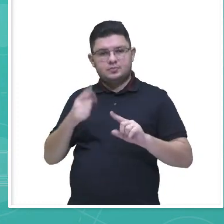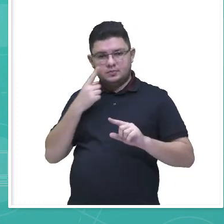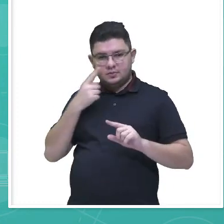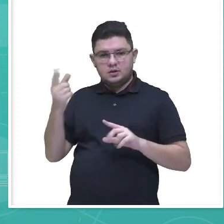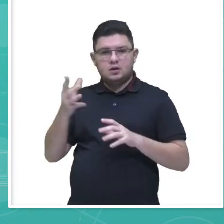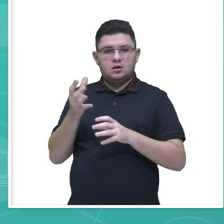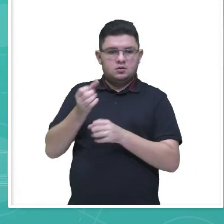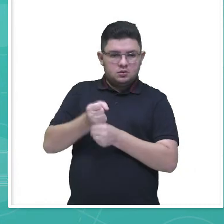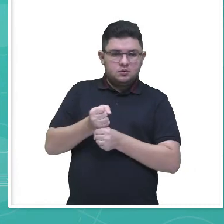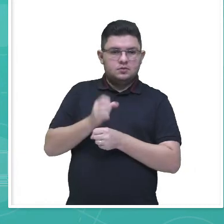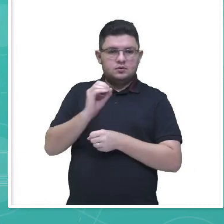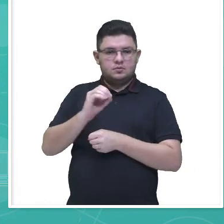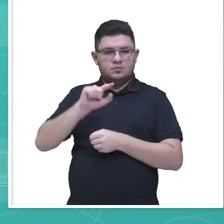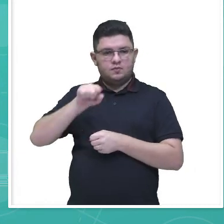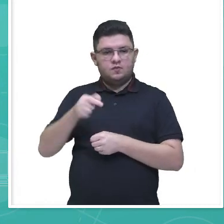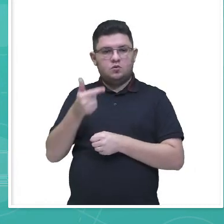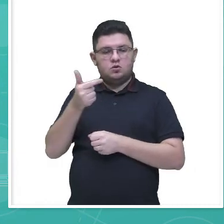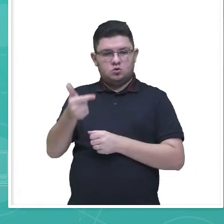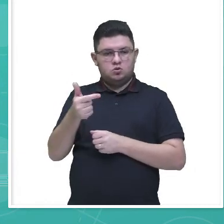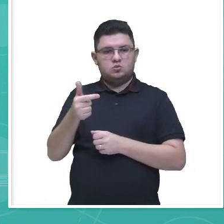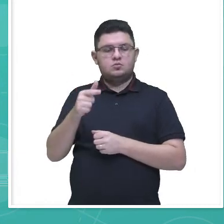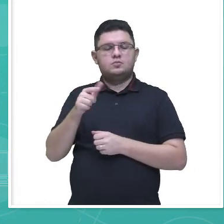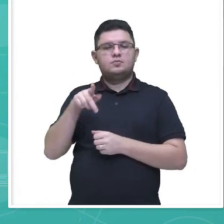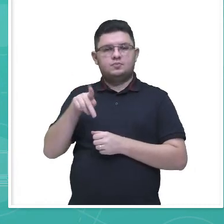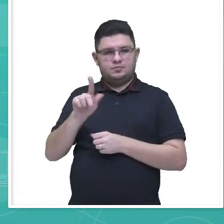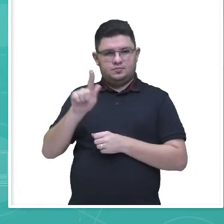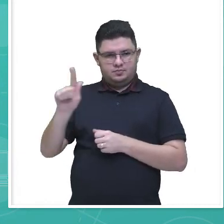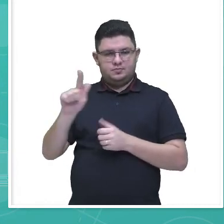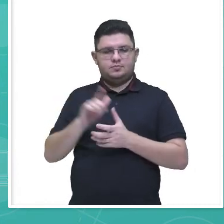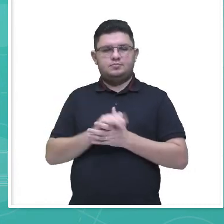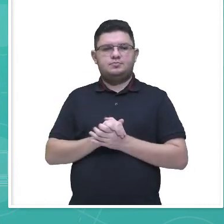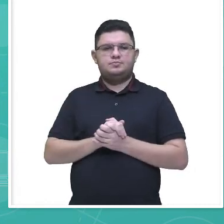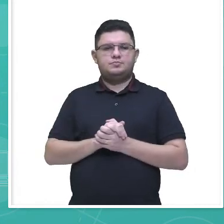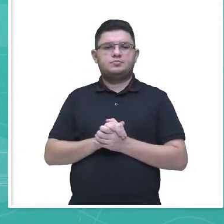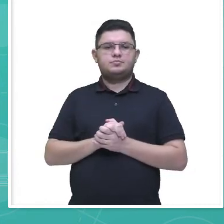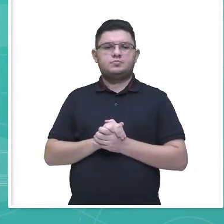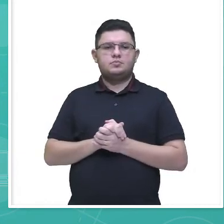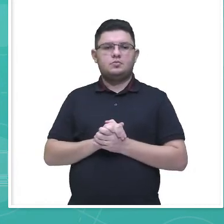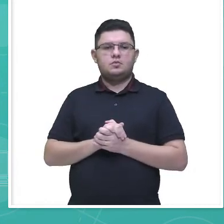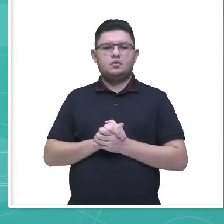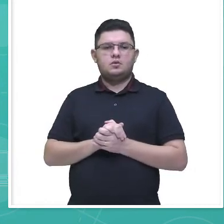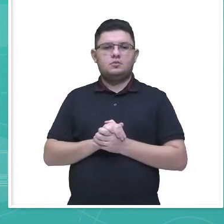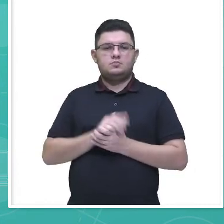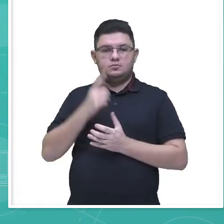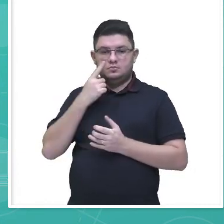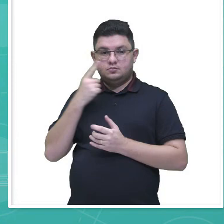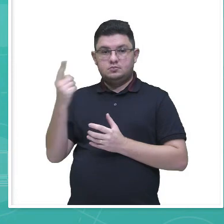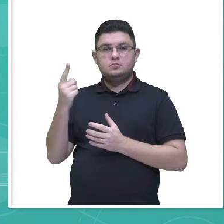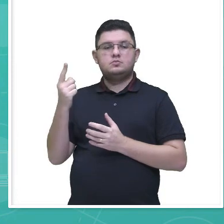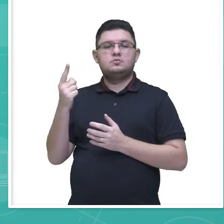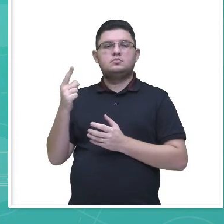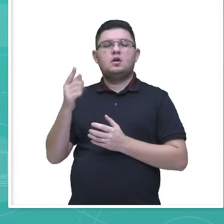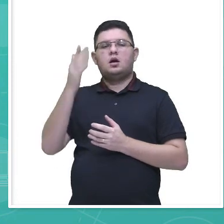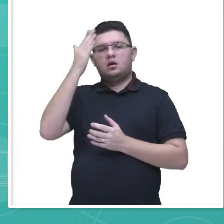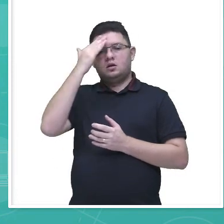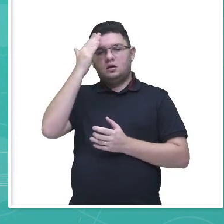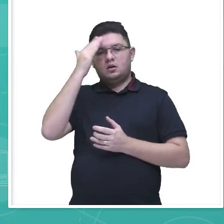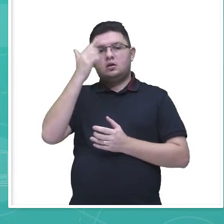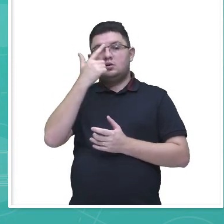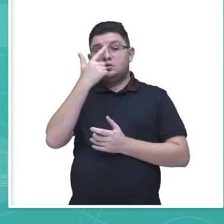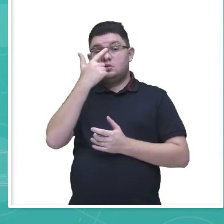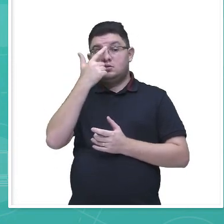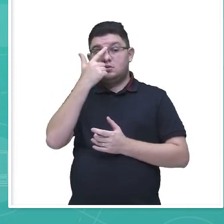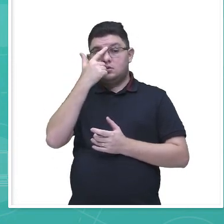0,2, né? 0,2 quilos, como a gente pôde observar. E aí, dessa forma, você vai visualizar